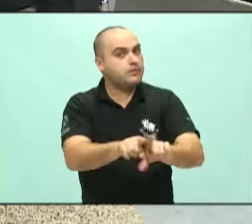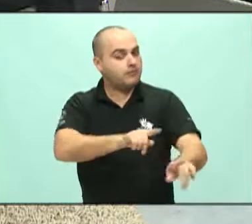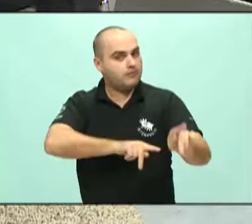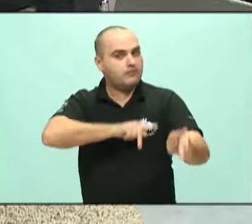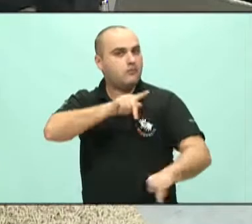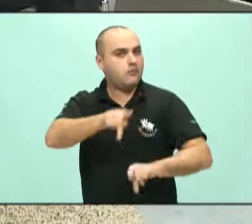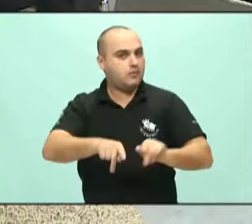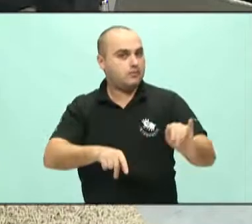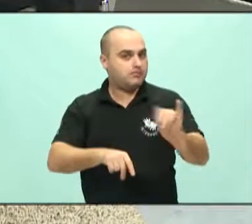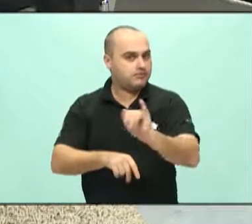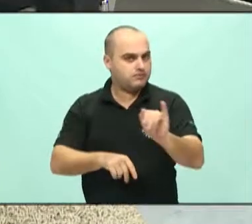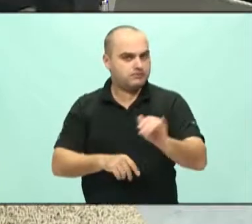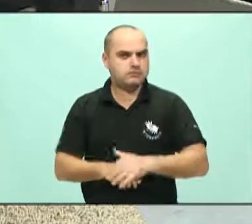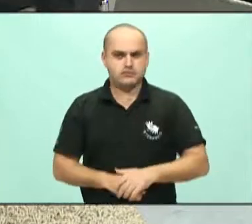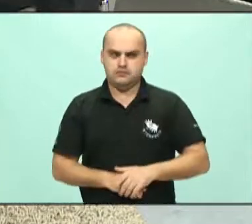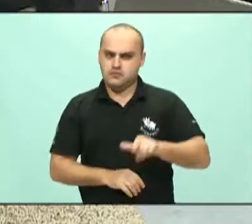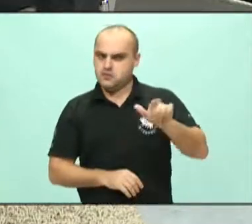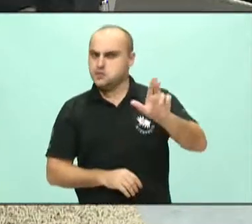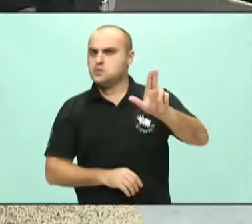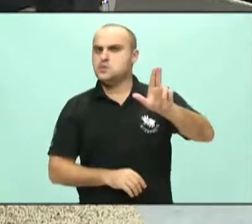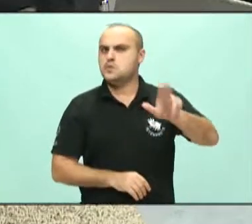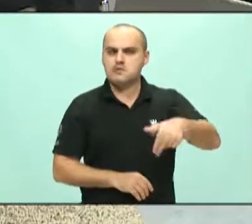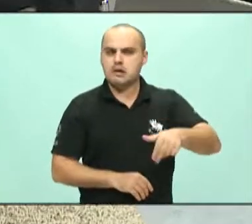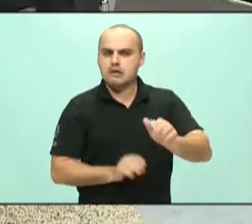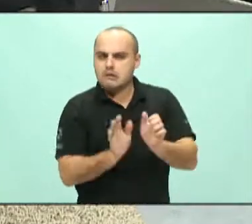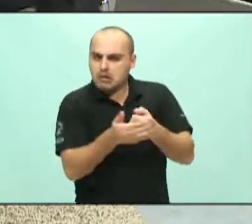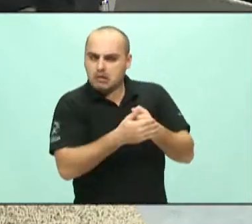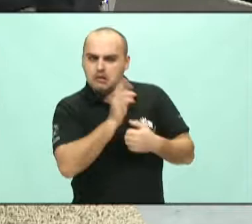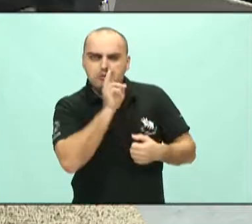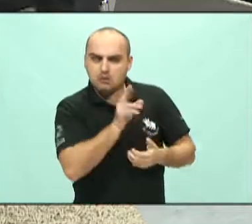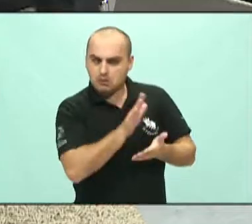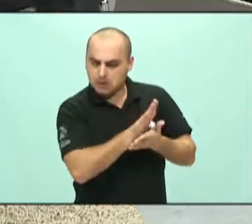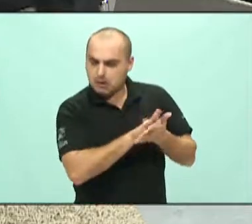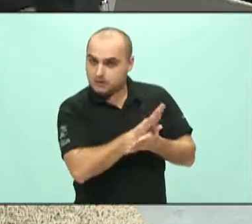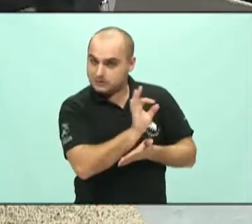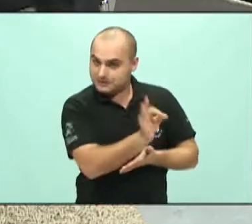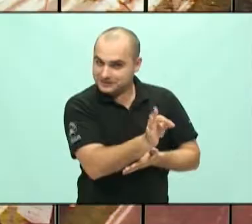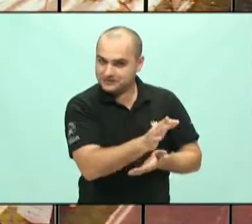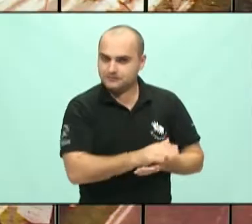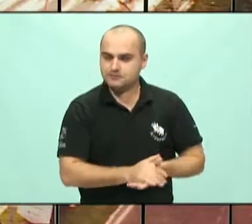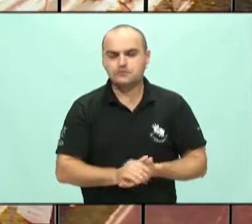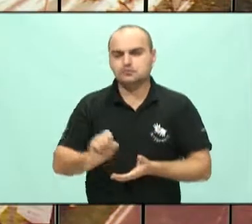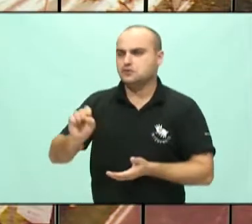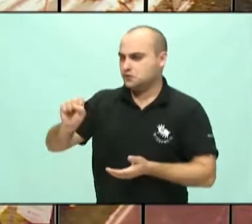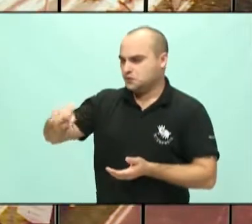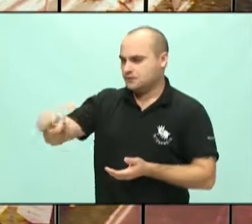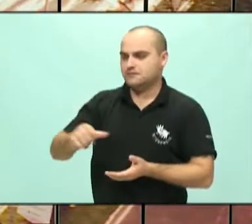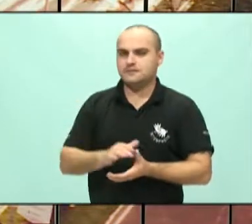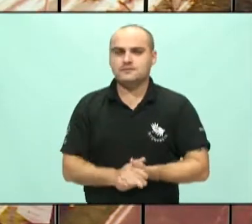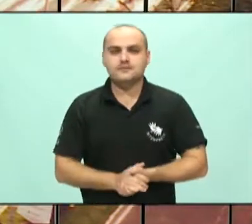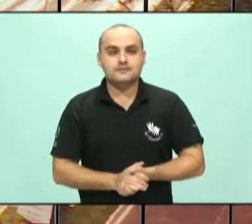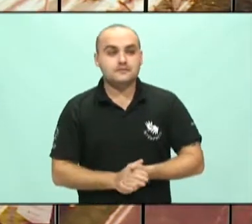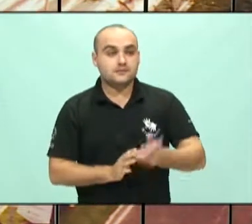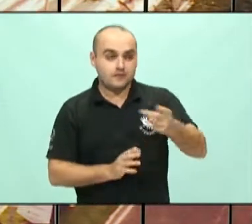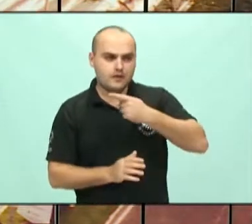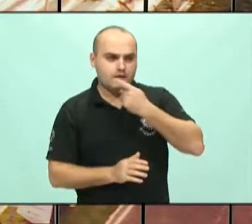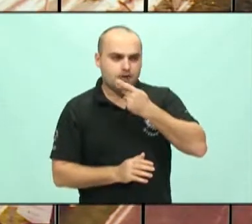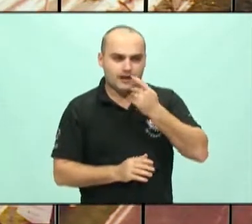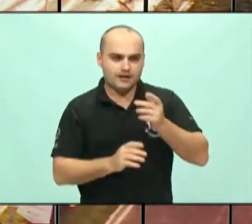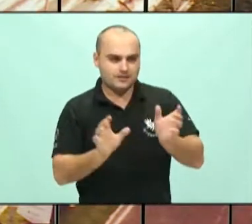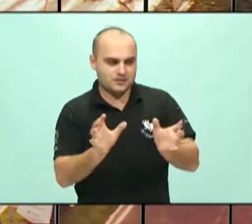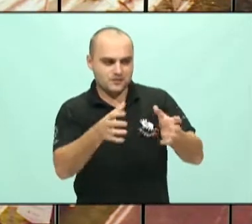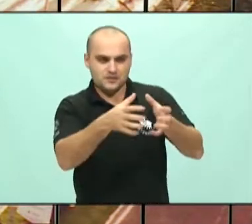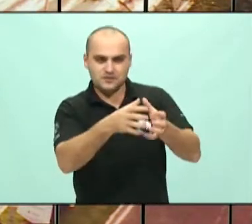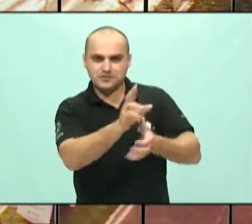itajaiense, obviamente nunca se furtou a respostas nenhuma, não é, claro, vereador? Faz quando parte. O senhor fala sobre a equipe, eu gosto sempre de citar os nossos colegas